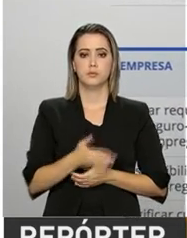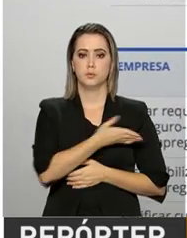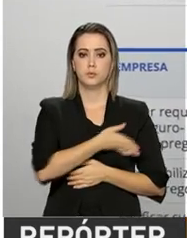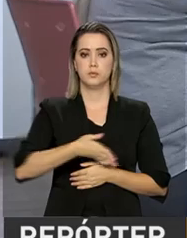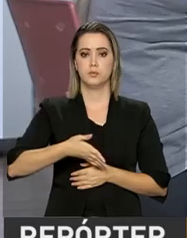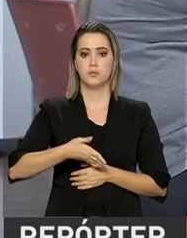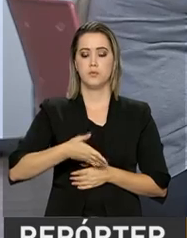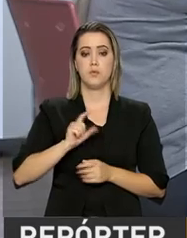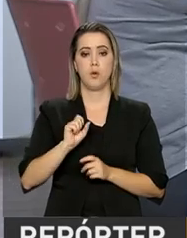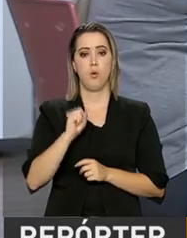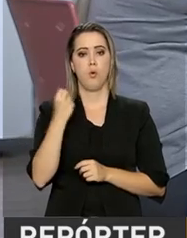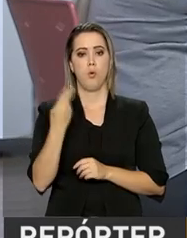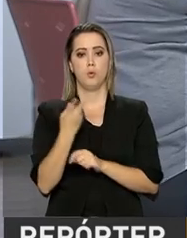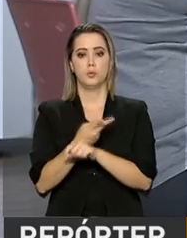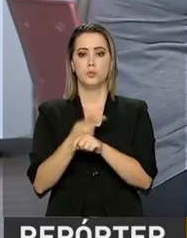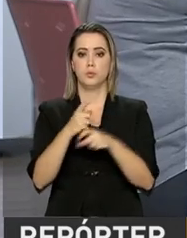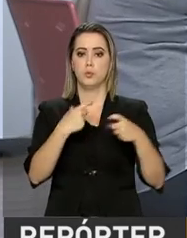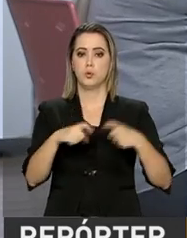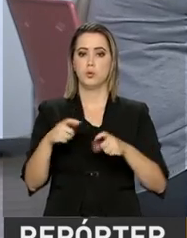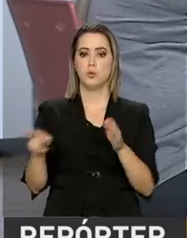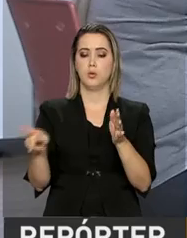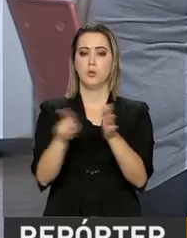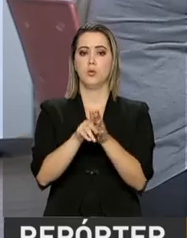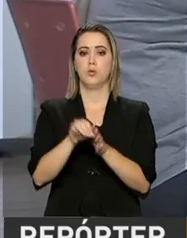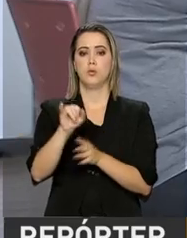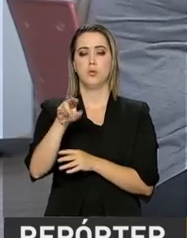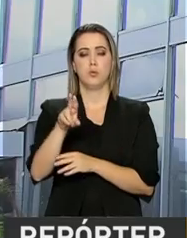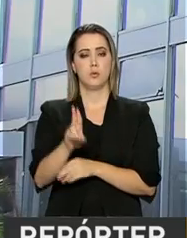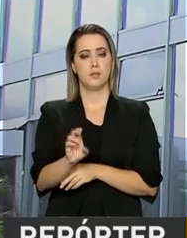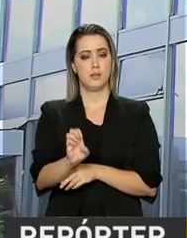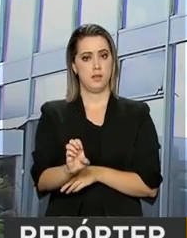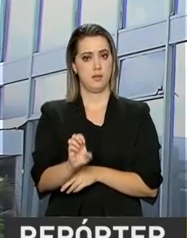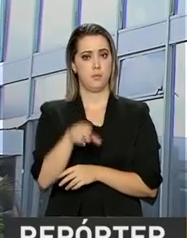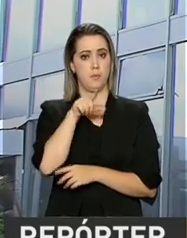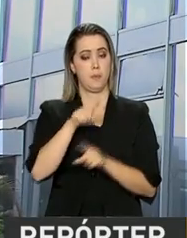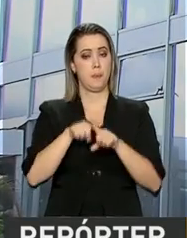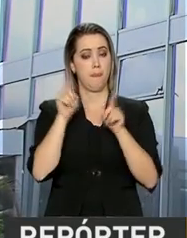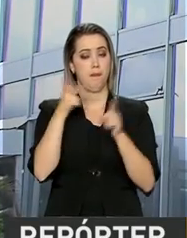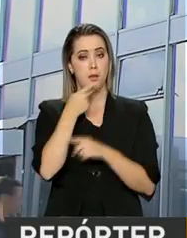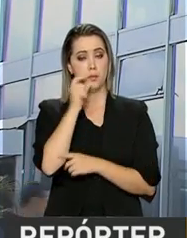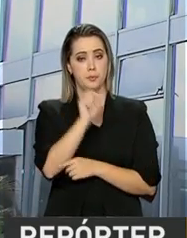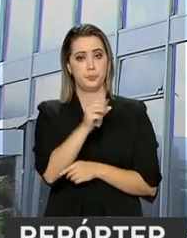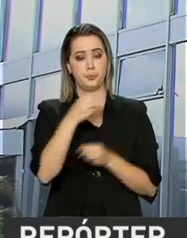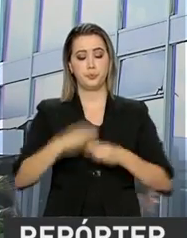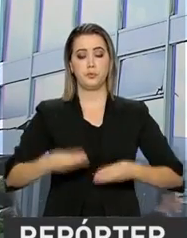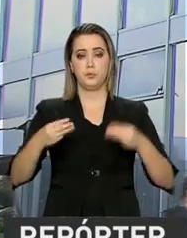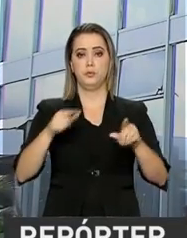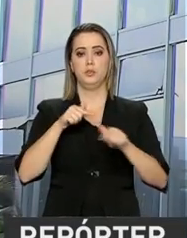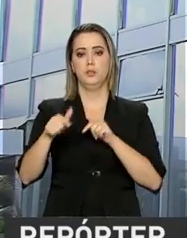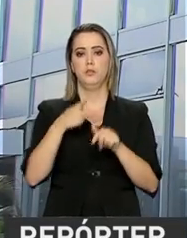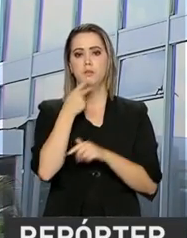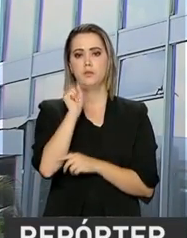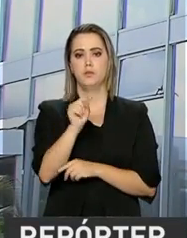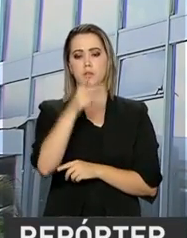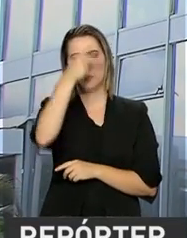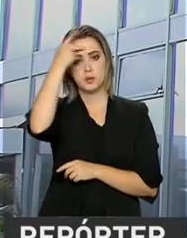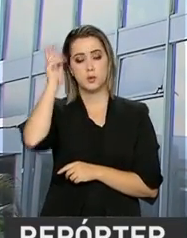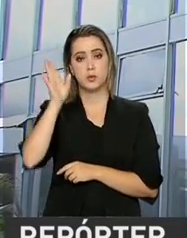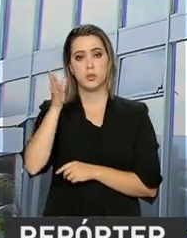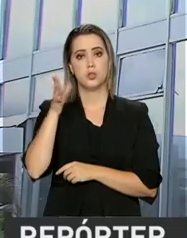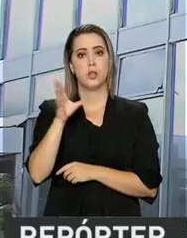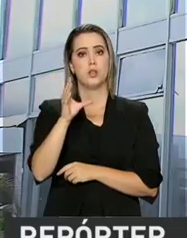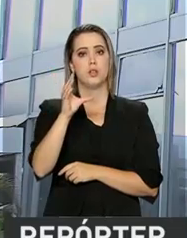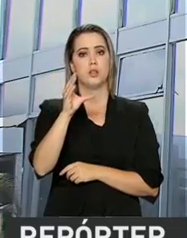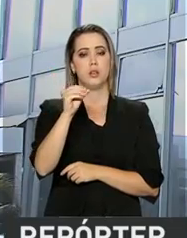empregabrasil.mte.gov.br ou procurar um posto de atendimento do Cine mas segundo ministri do trabalho quem possui o